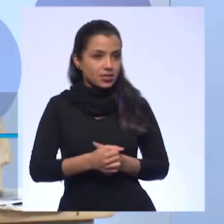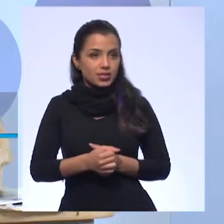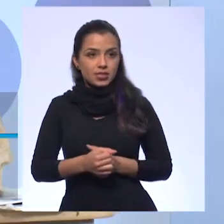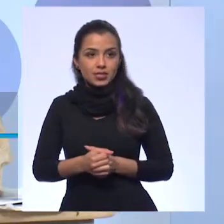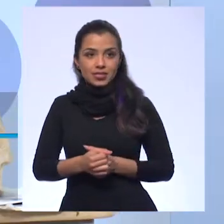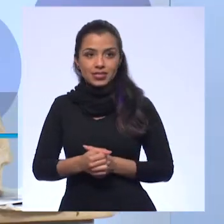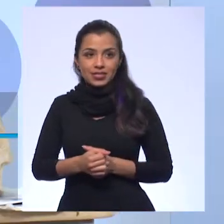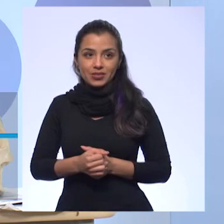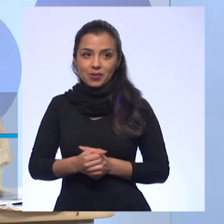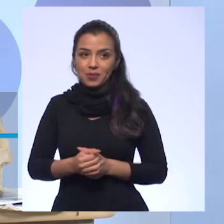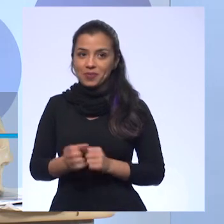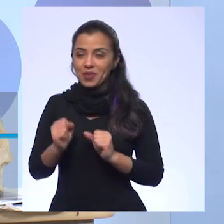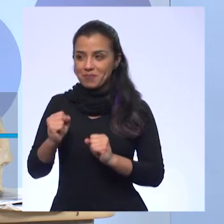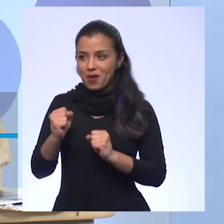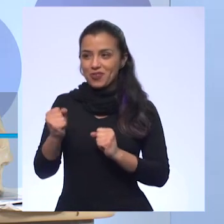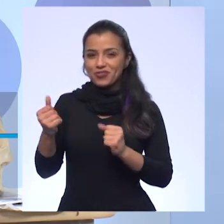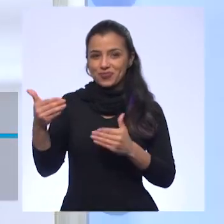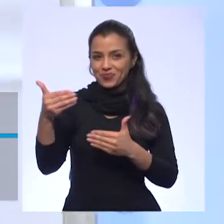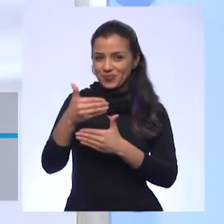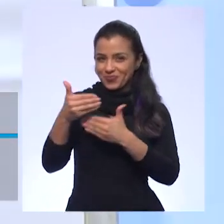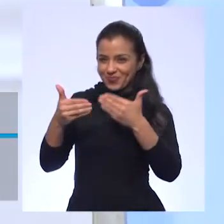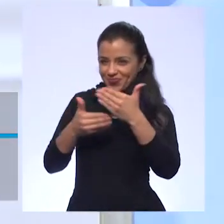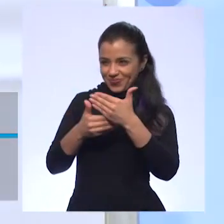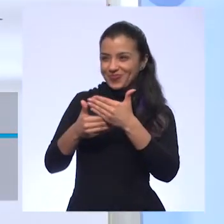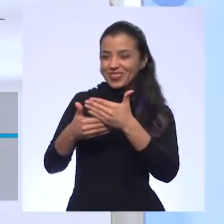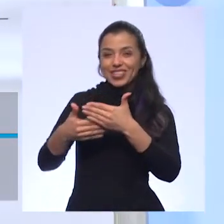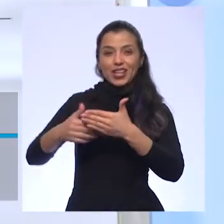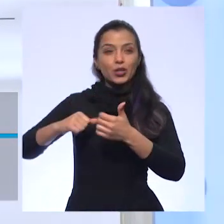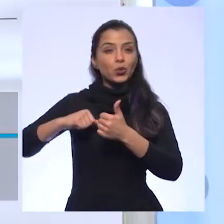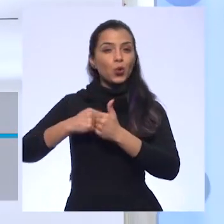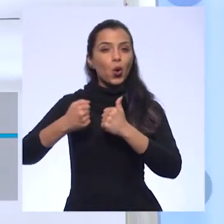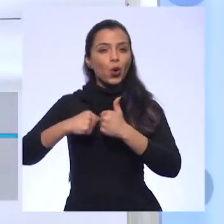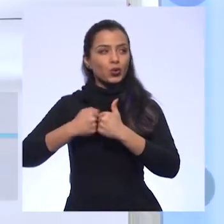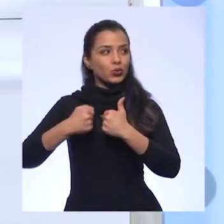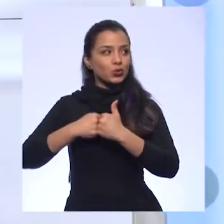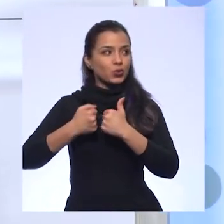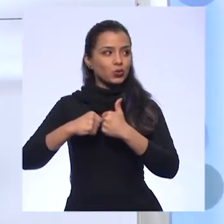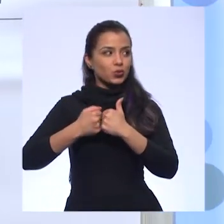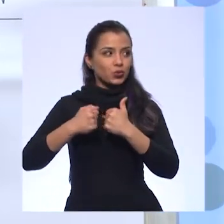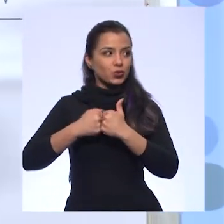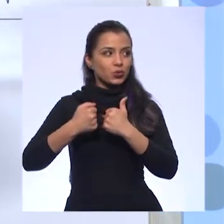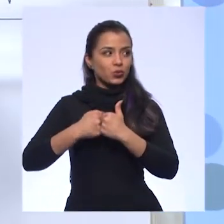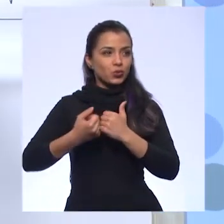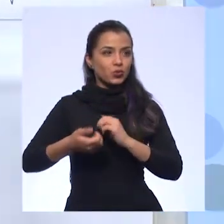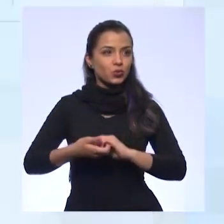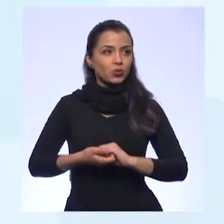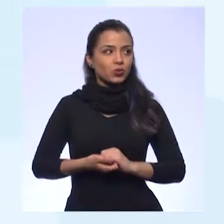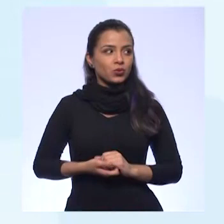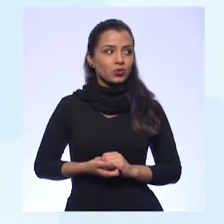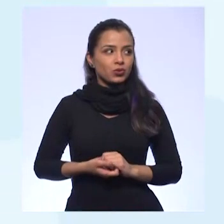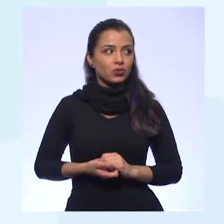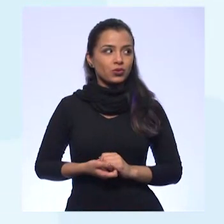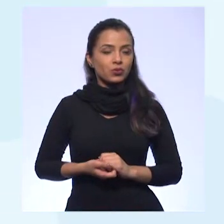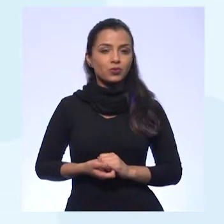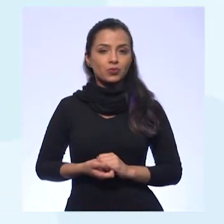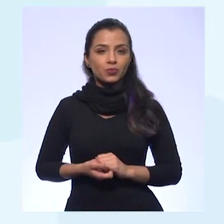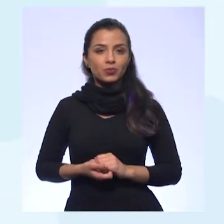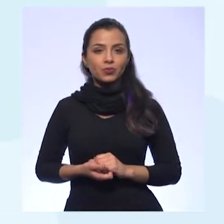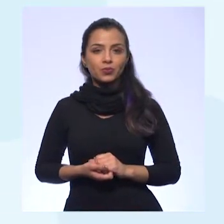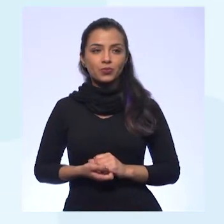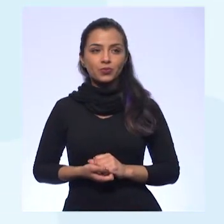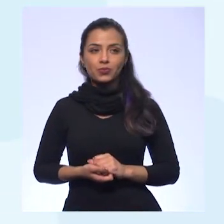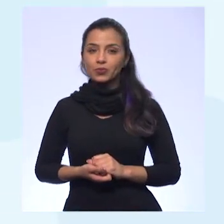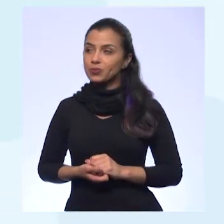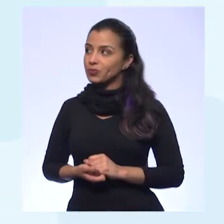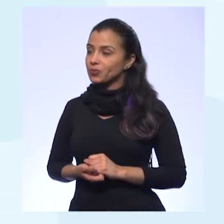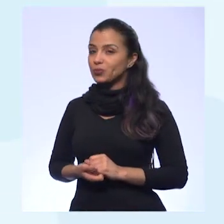acho que a brincadeira. gente pode passar para o... Vamos passar para os ossos, então. Para que servem os ossos? Para que servem os ossos? Já dei algumas dicas aí. Vamos escrever no